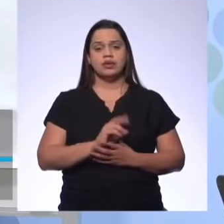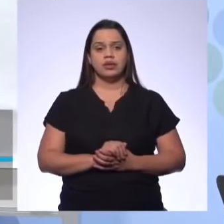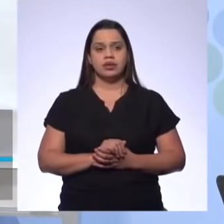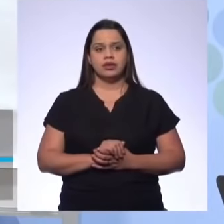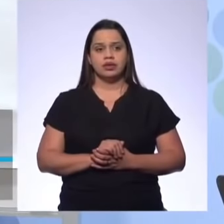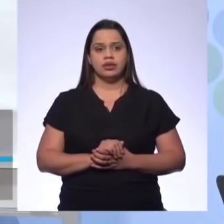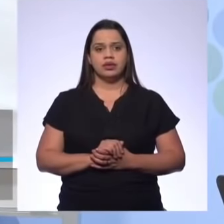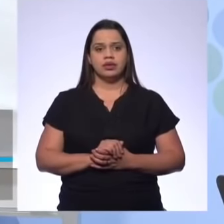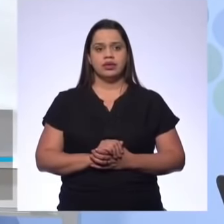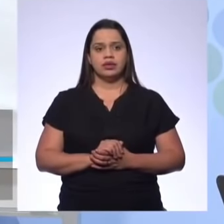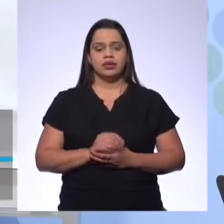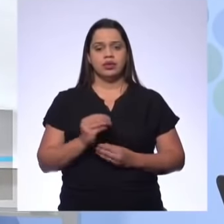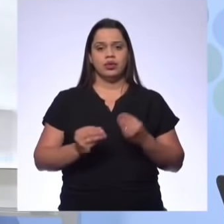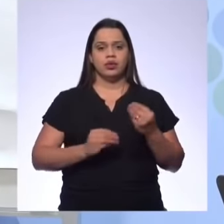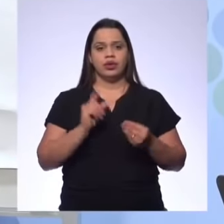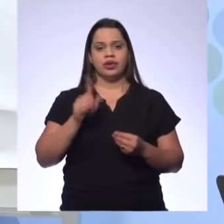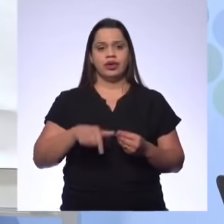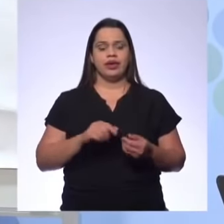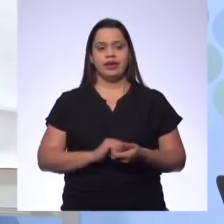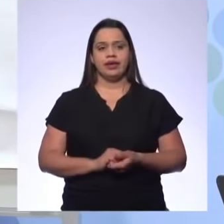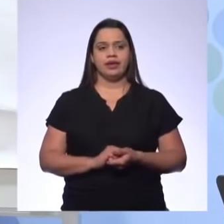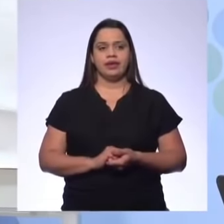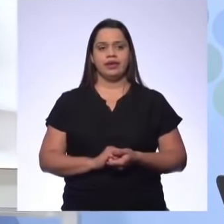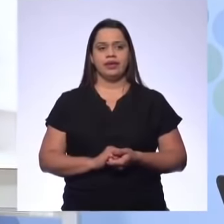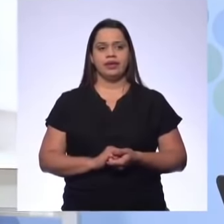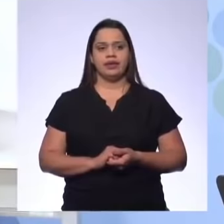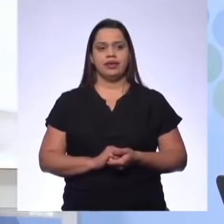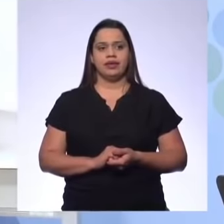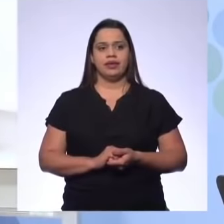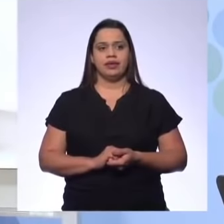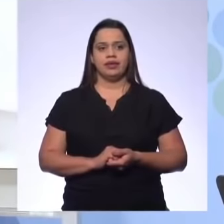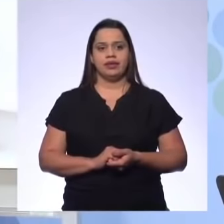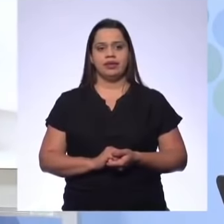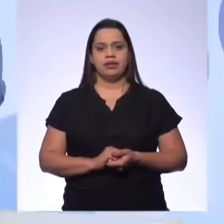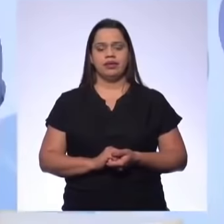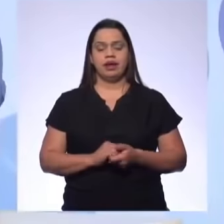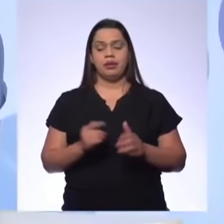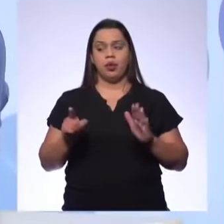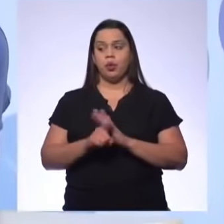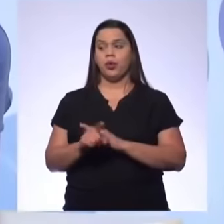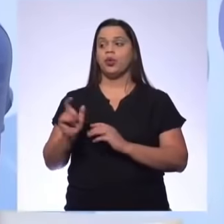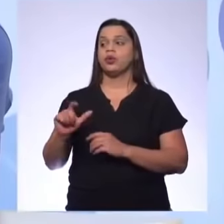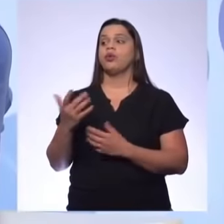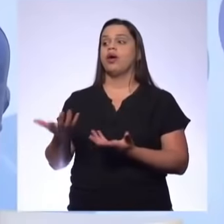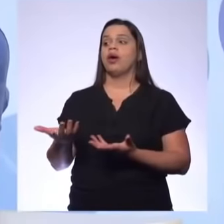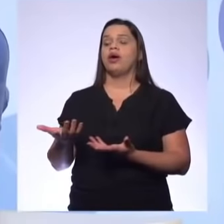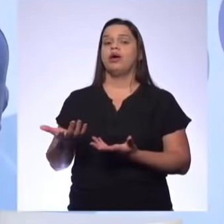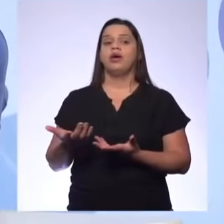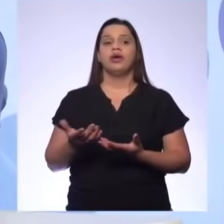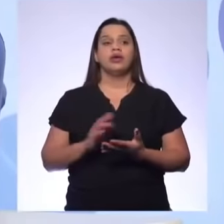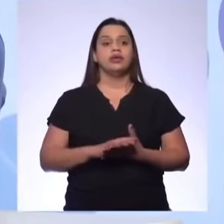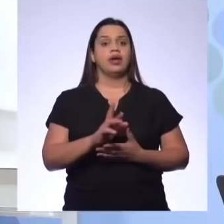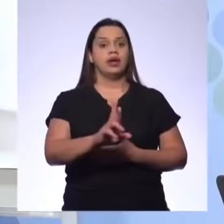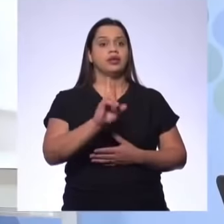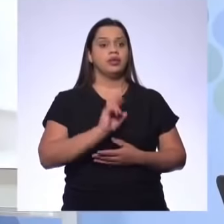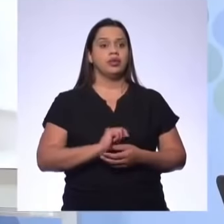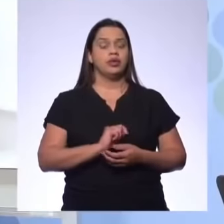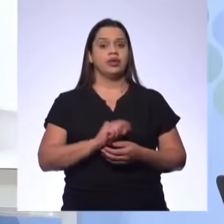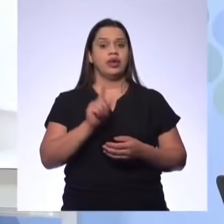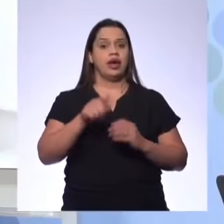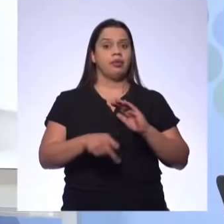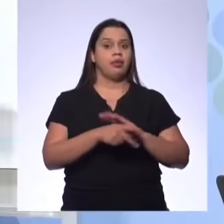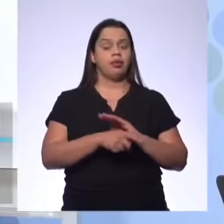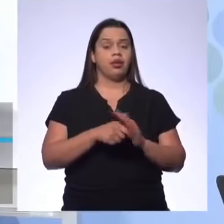porcento das vezes with question Qual pergunta qual pergunta que apareceu agora o vídeo game play